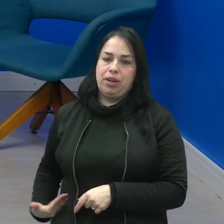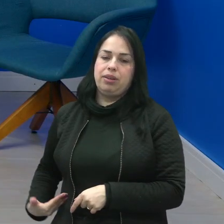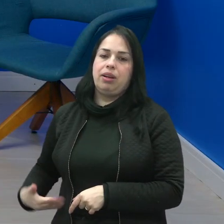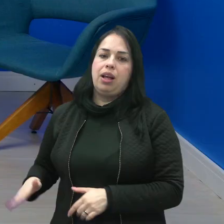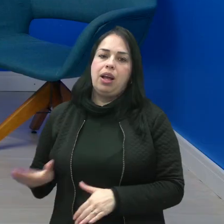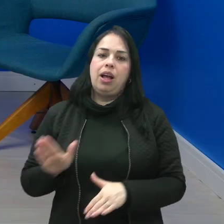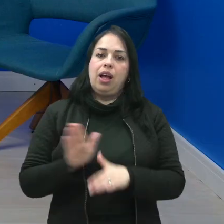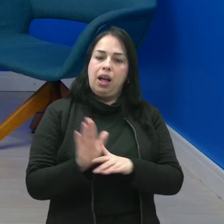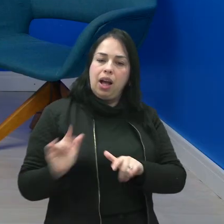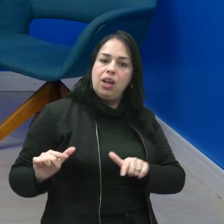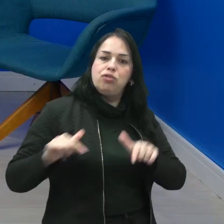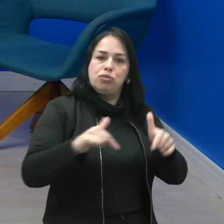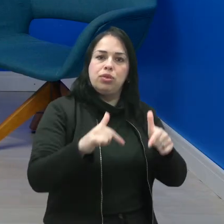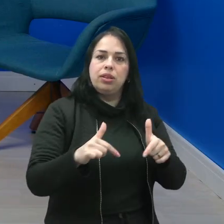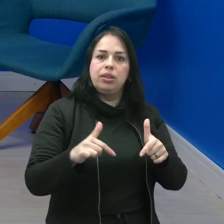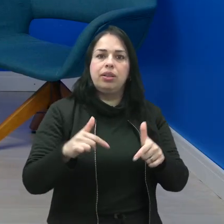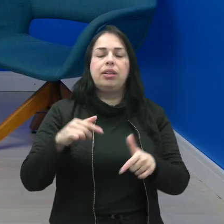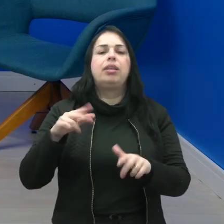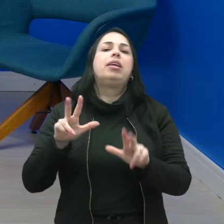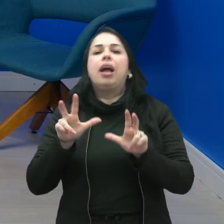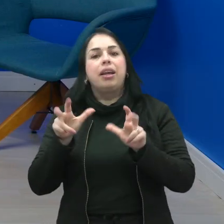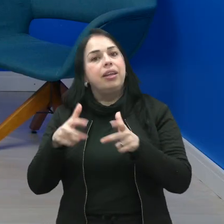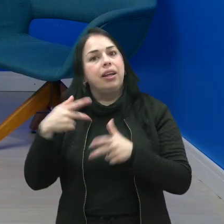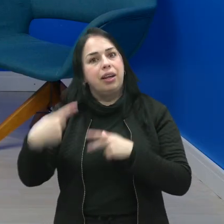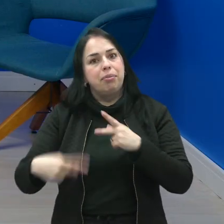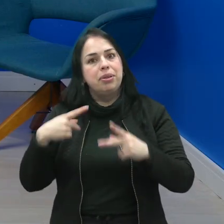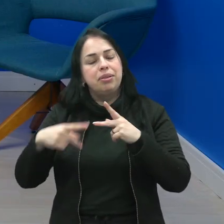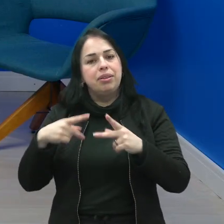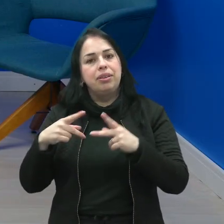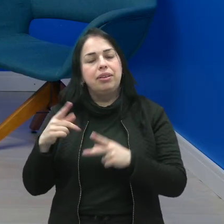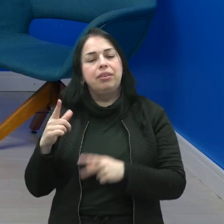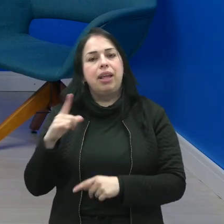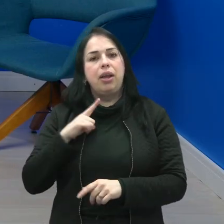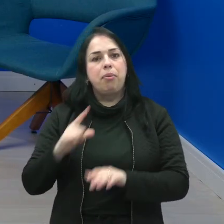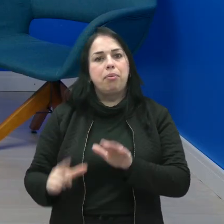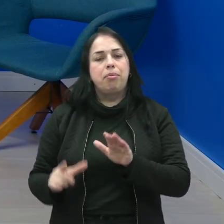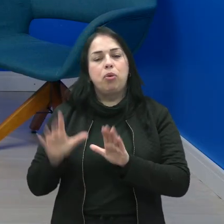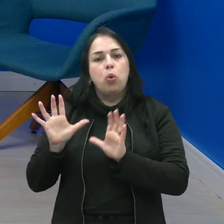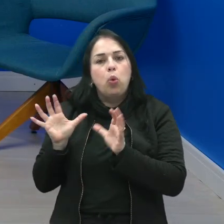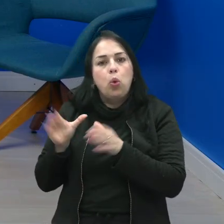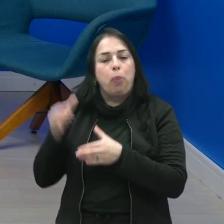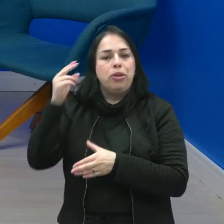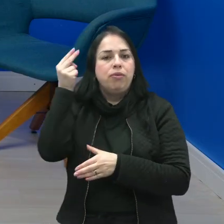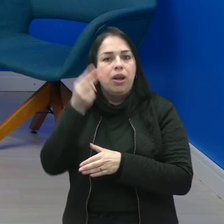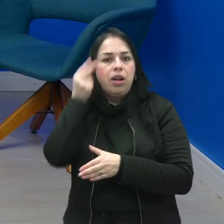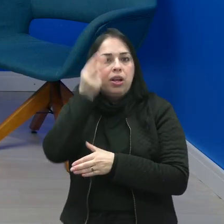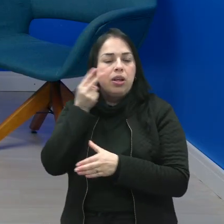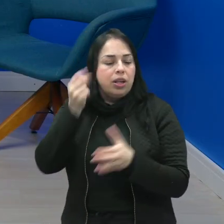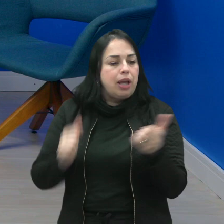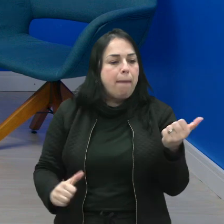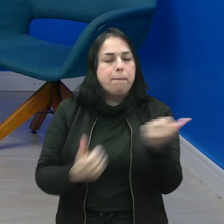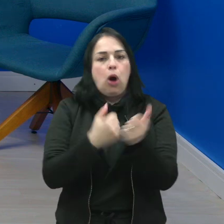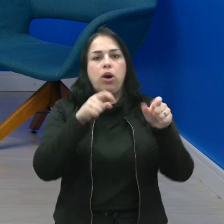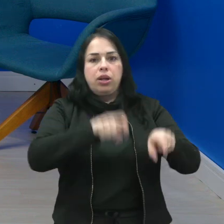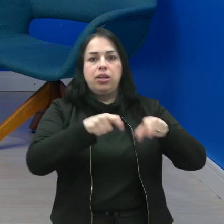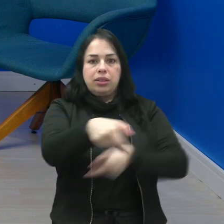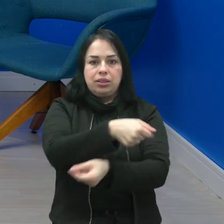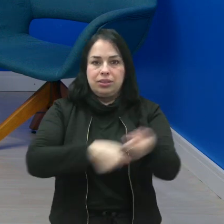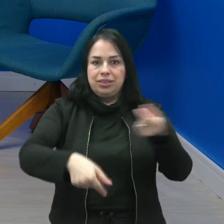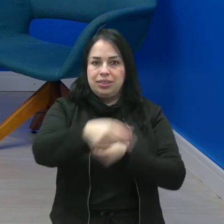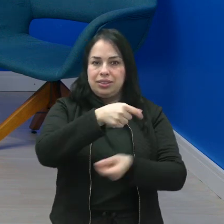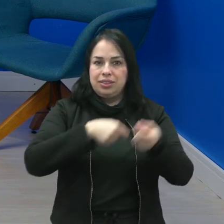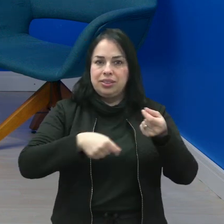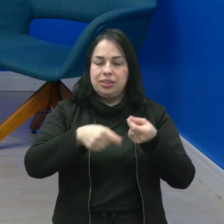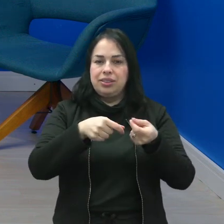público também atue nesse processo, né, Marvin? E aqui na Câmara de São José, inclusive, a gente tem uma frente parlamentar em apoio ao